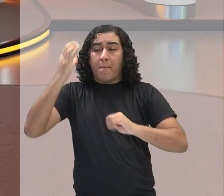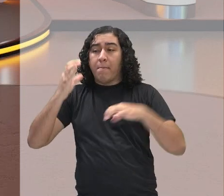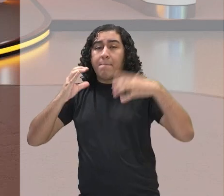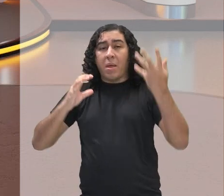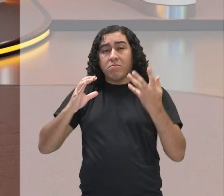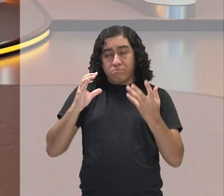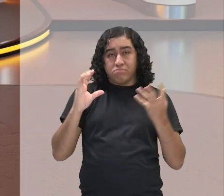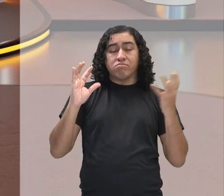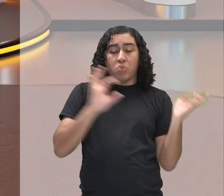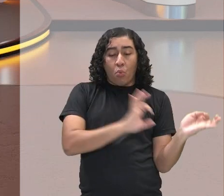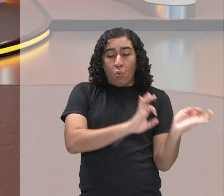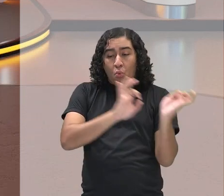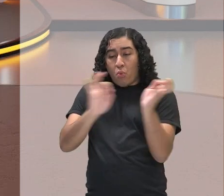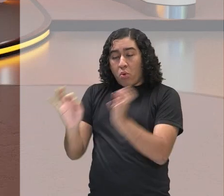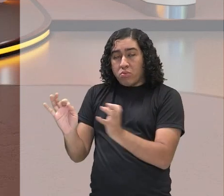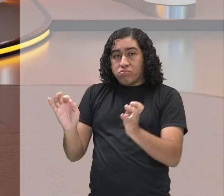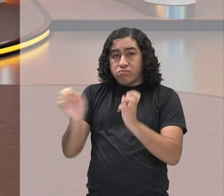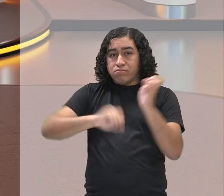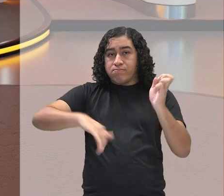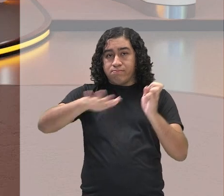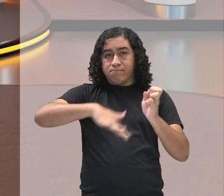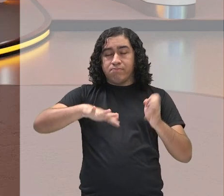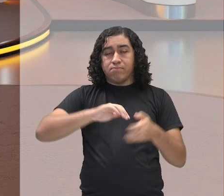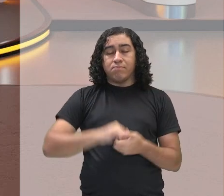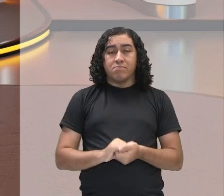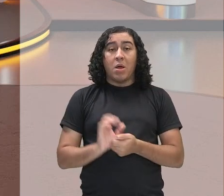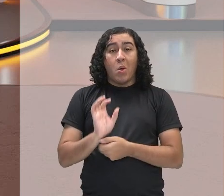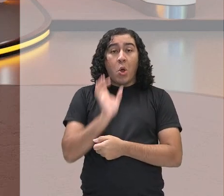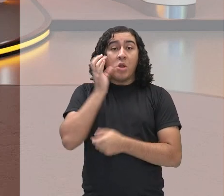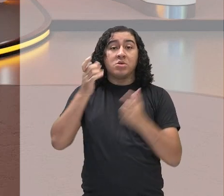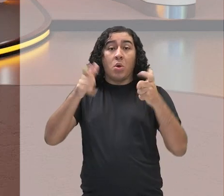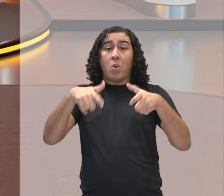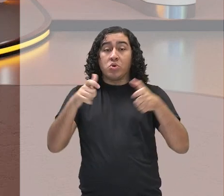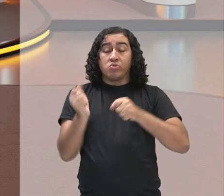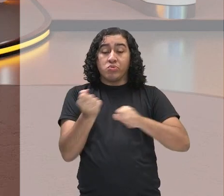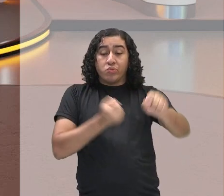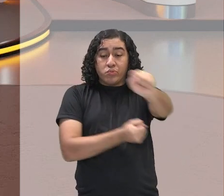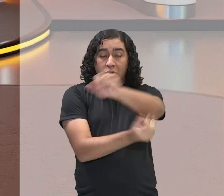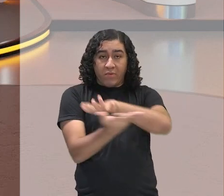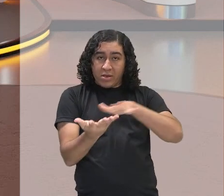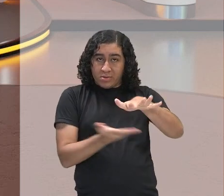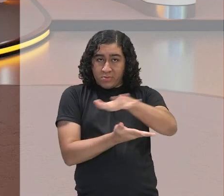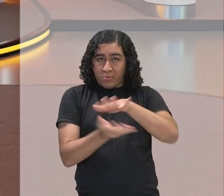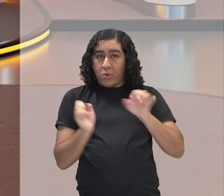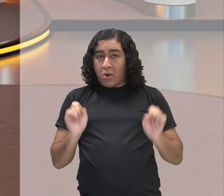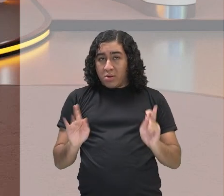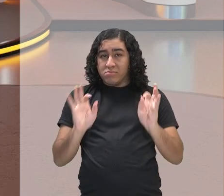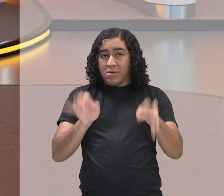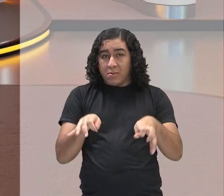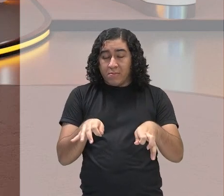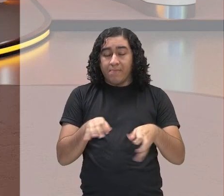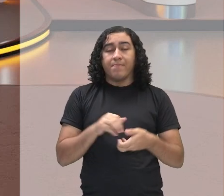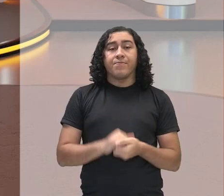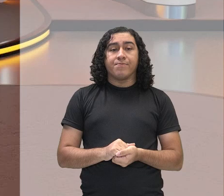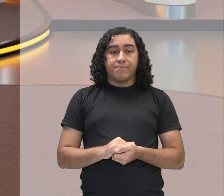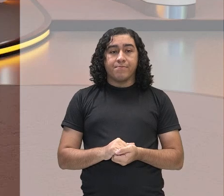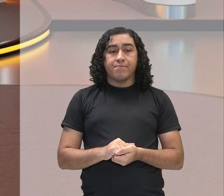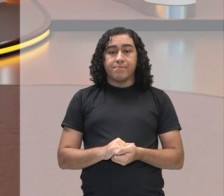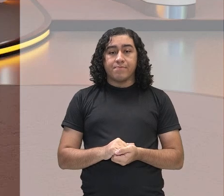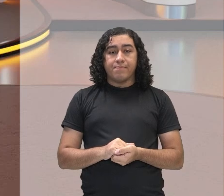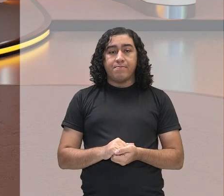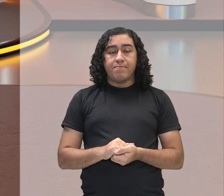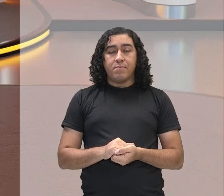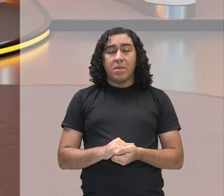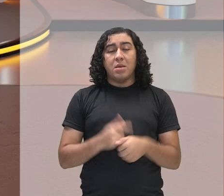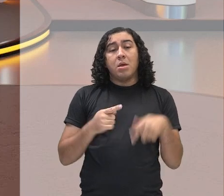que acontecem na natureza, tá bom? Que acontecem no universo. Perfeito, então? Por